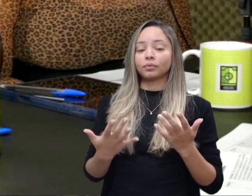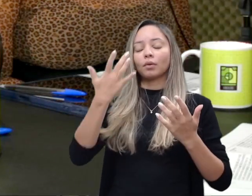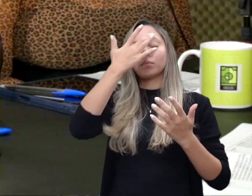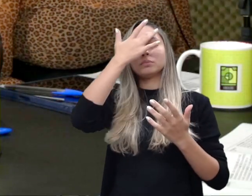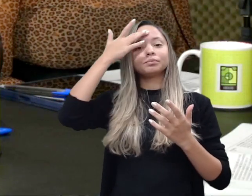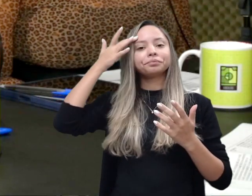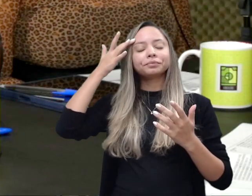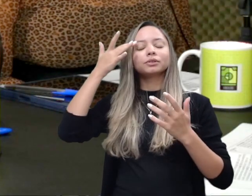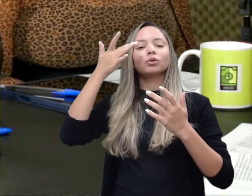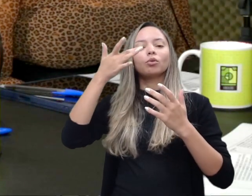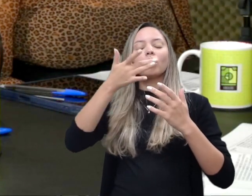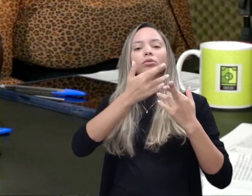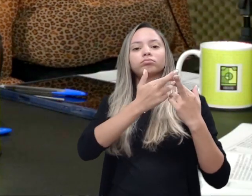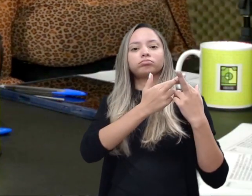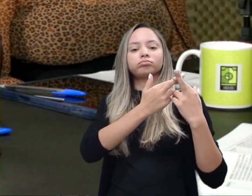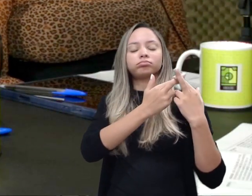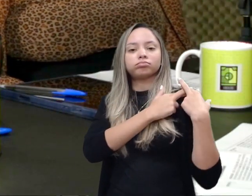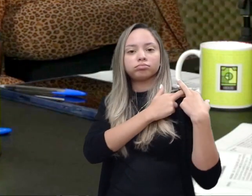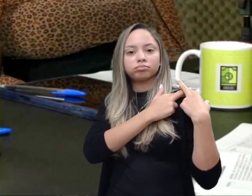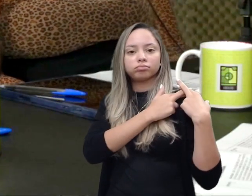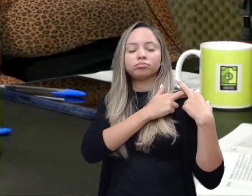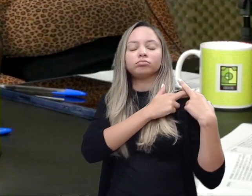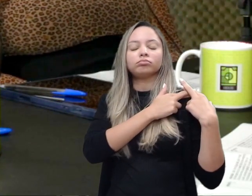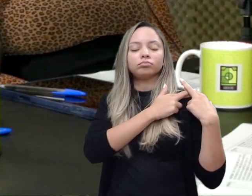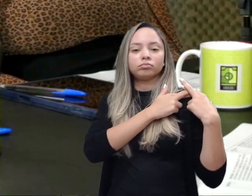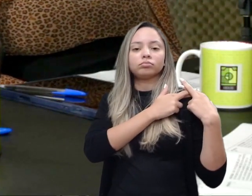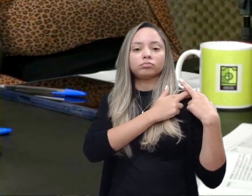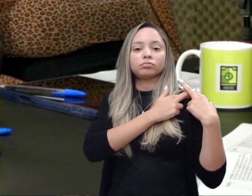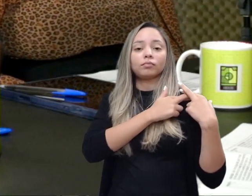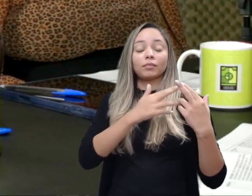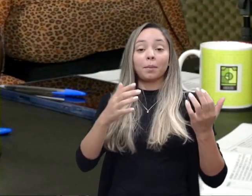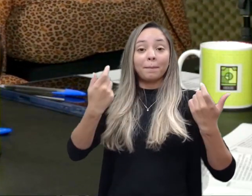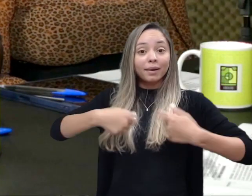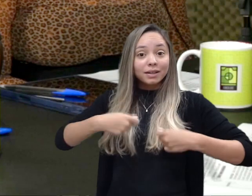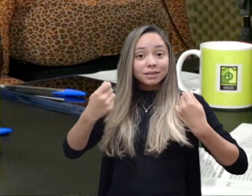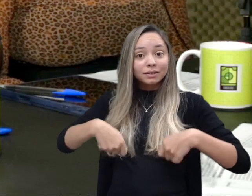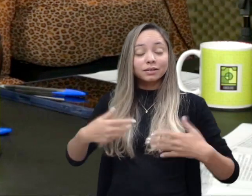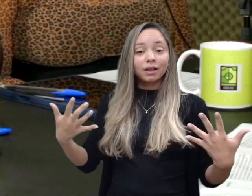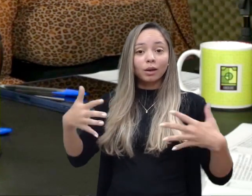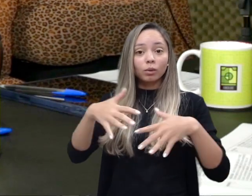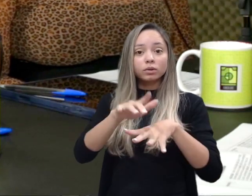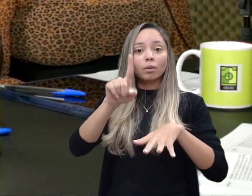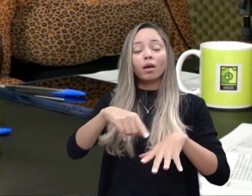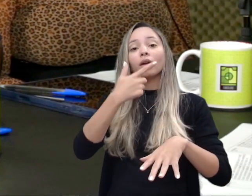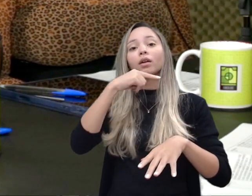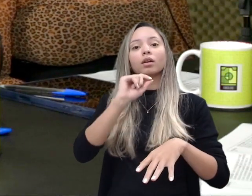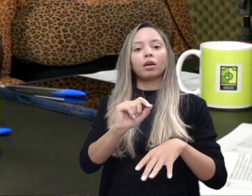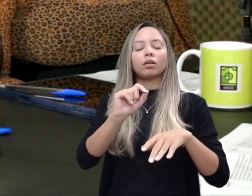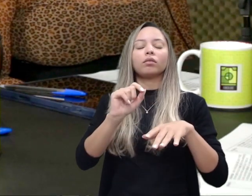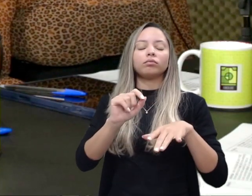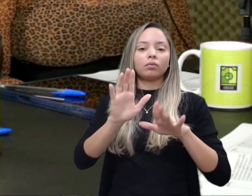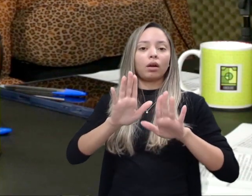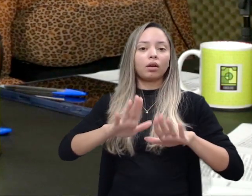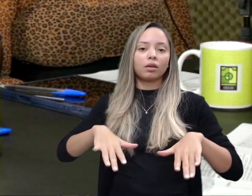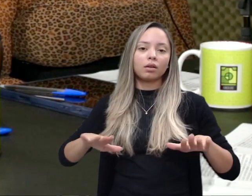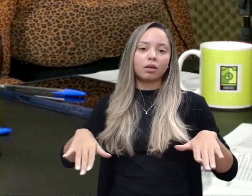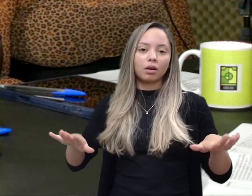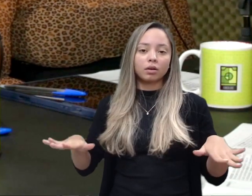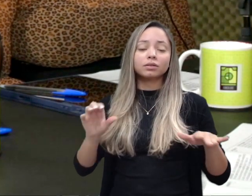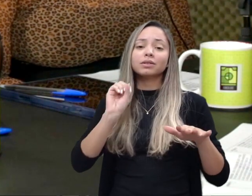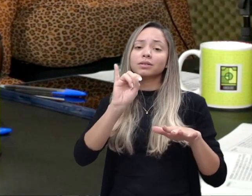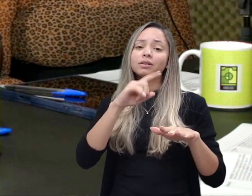é aquela criança, aquele aluno, aquela pessoa que está em idade escolar. Então, se a gente pensar que, do ponto de vista até